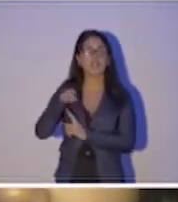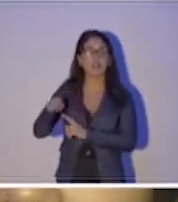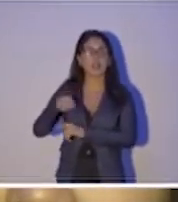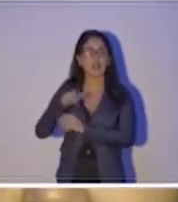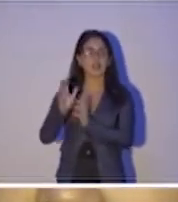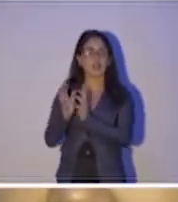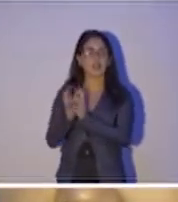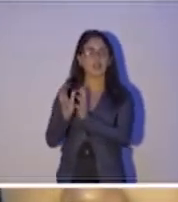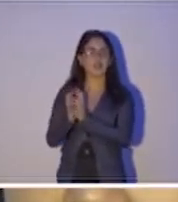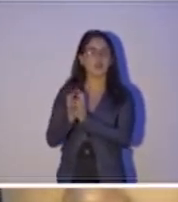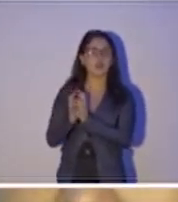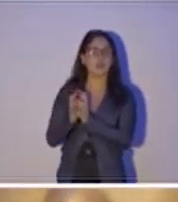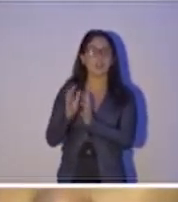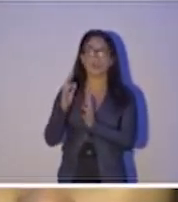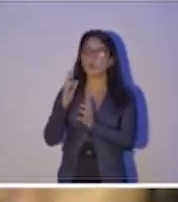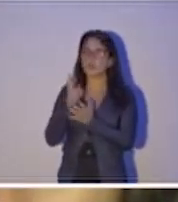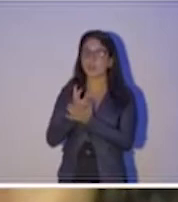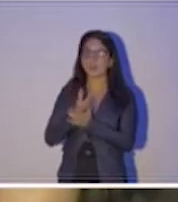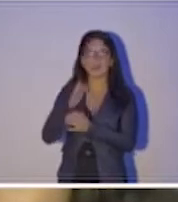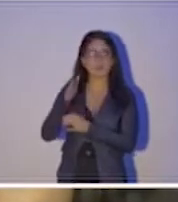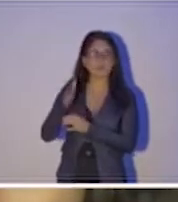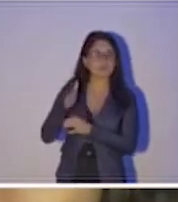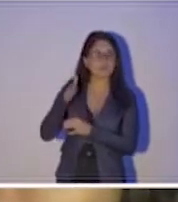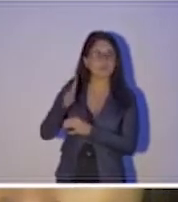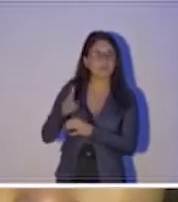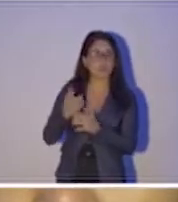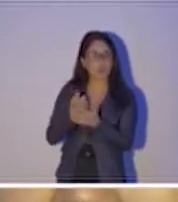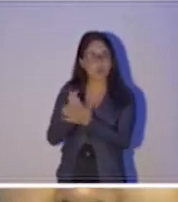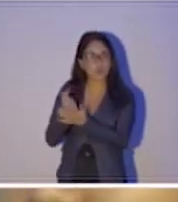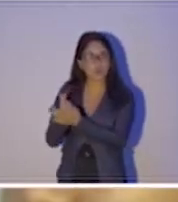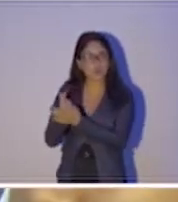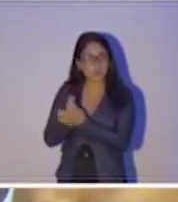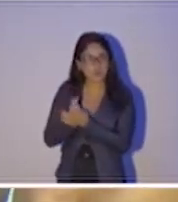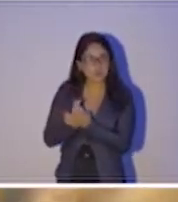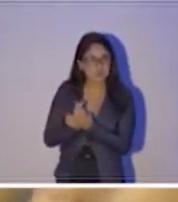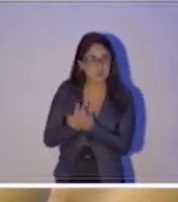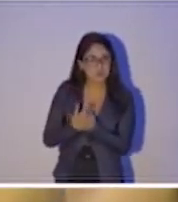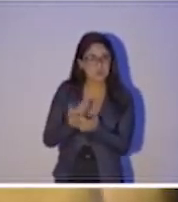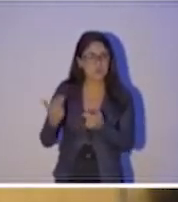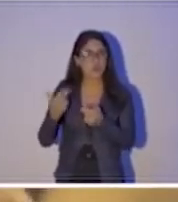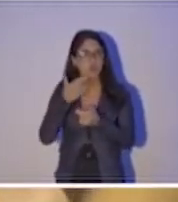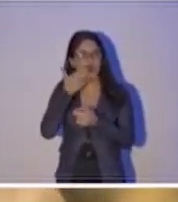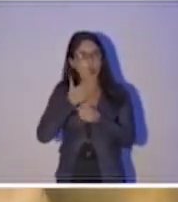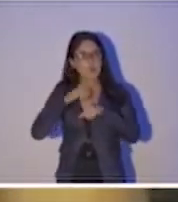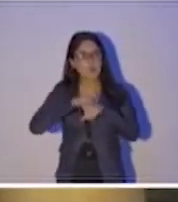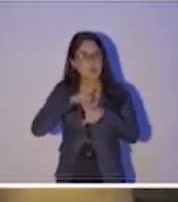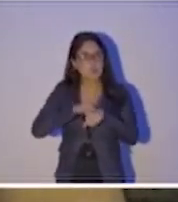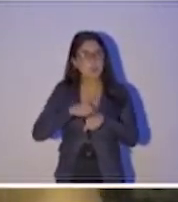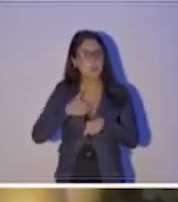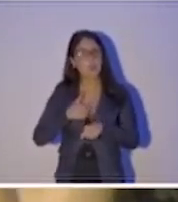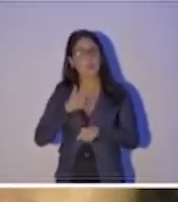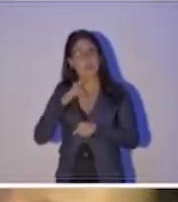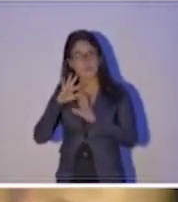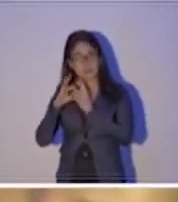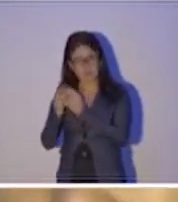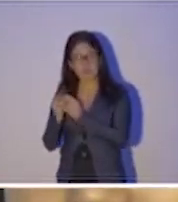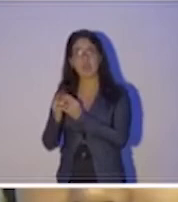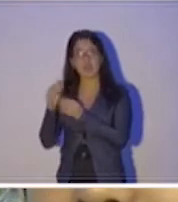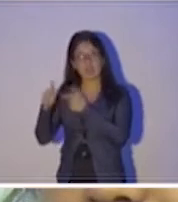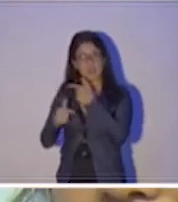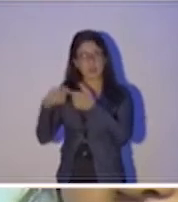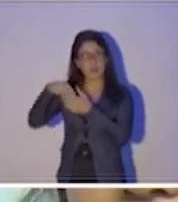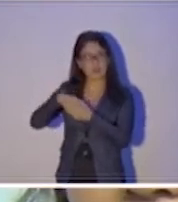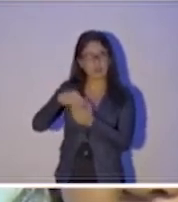que eu vivo lá, direto, para comprar rapadura, disco e tal. Meus pais são feirantes, então